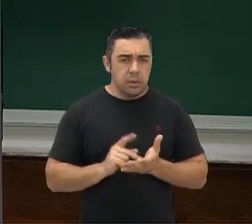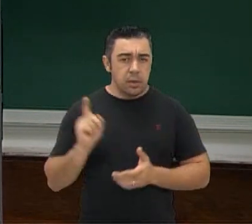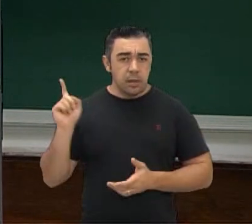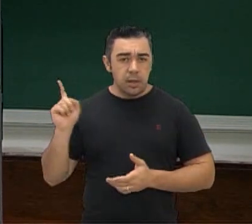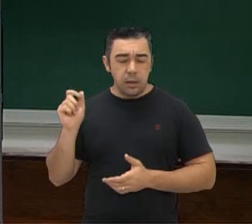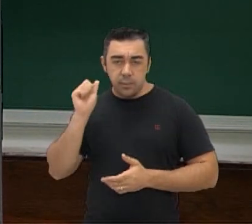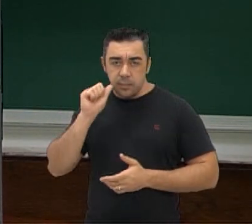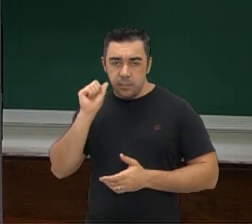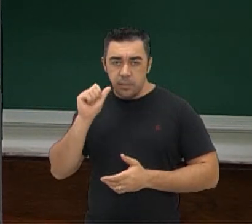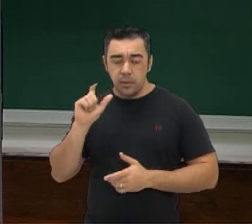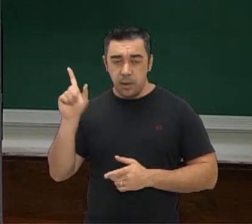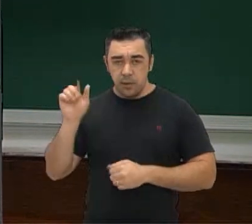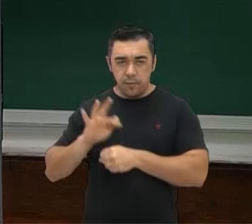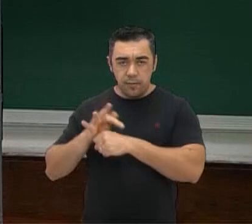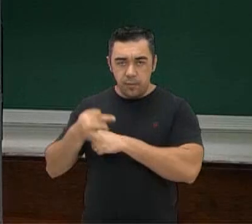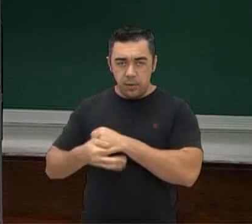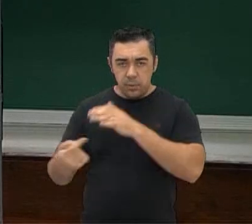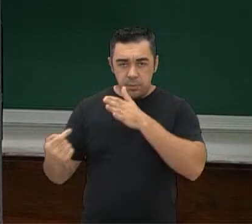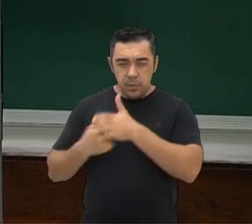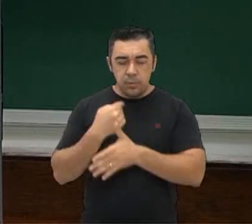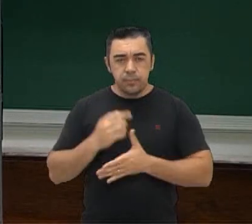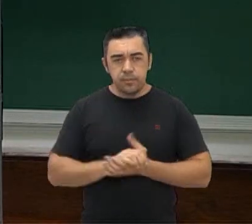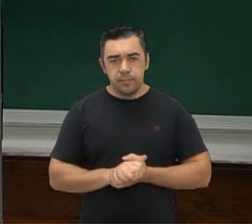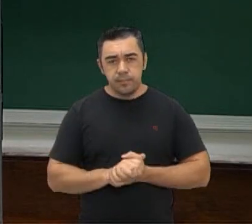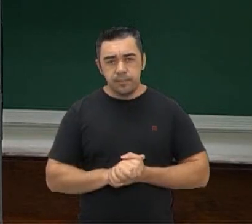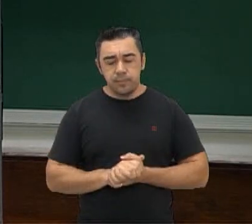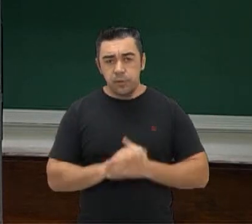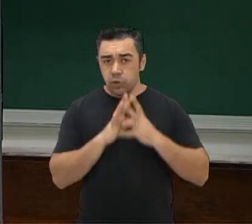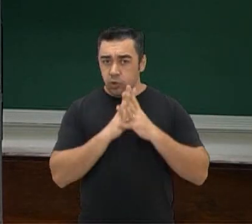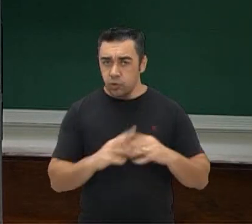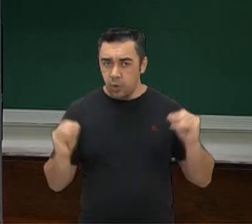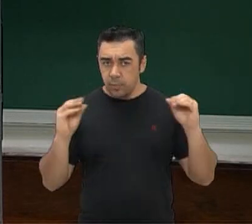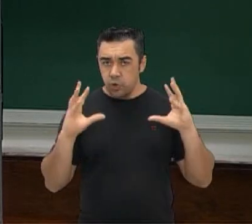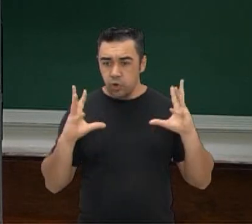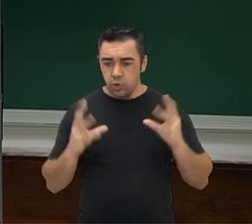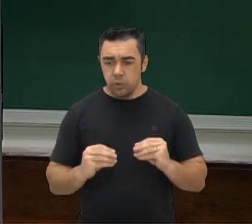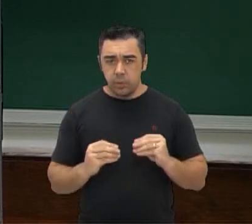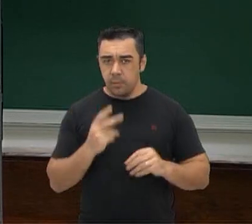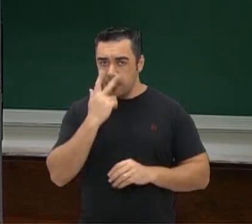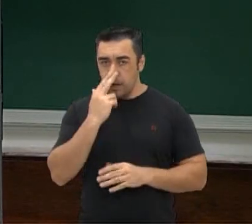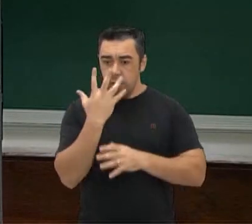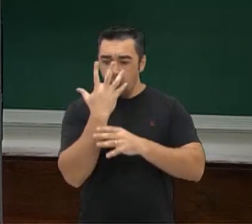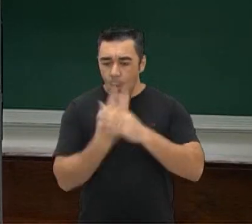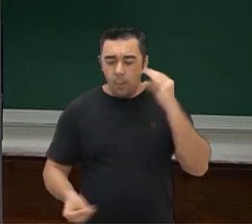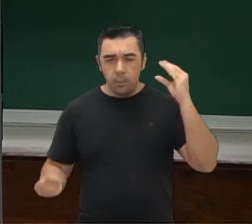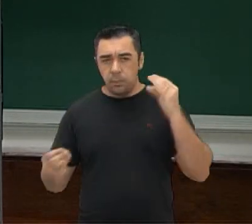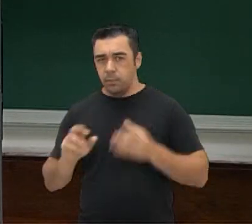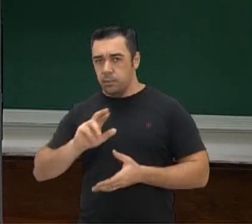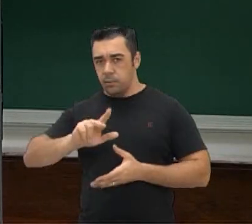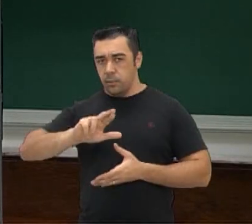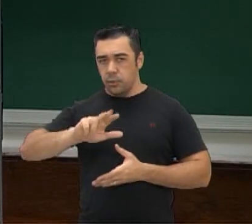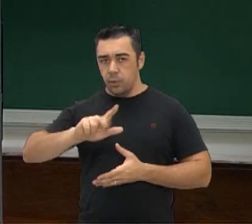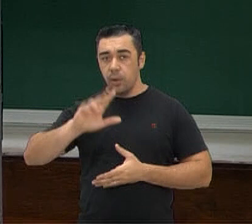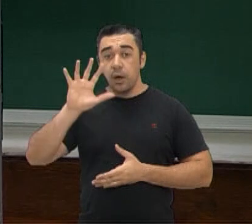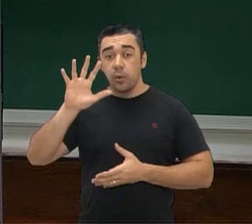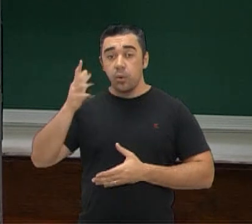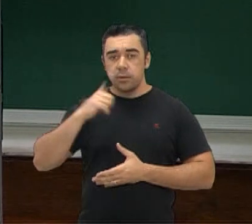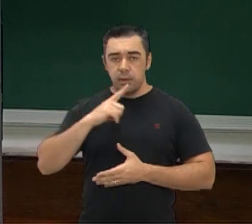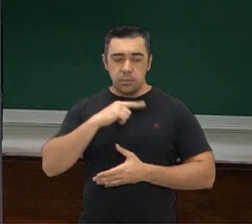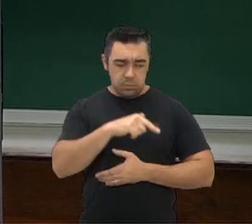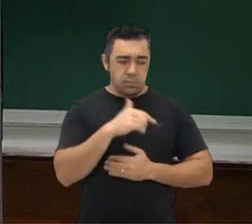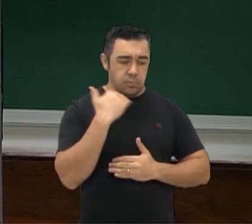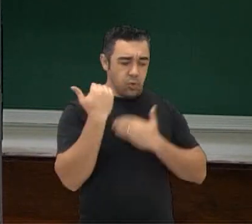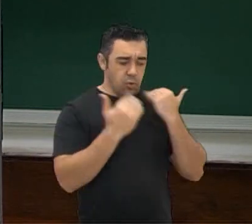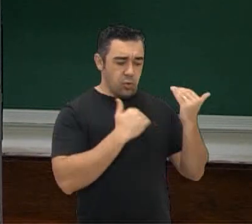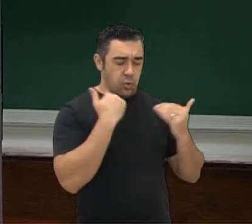Senna, lá de Foz do Iguaçu. Ana, quando a gente fala some totalmente, dá a impressão assim, foi abduzido, né? Não é isso que acontece, ele entra em extinção mesmo,